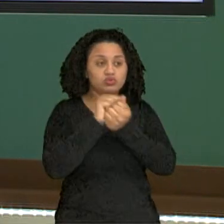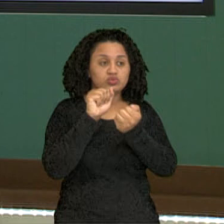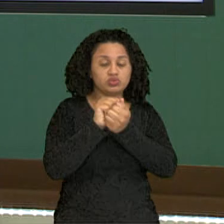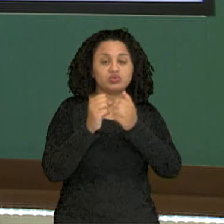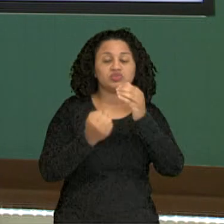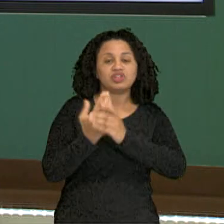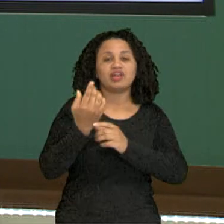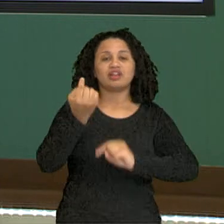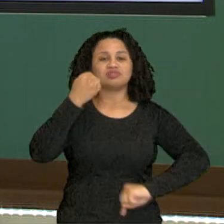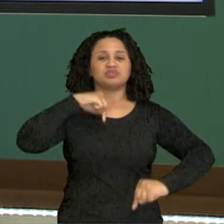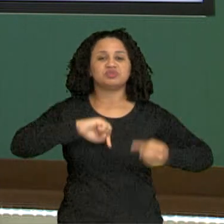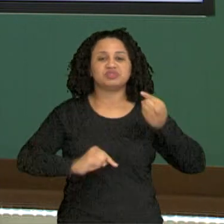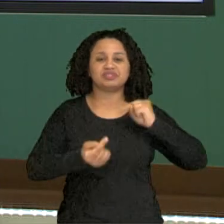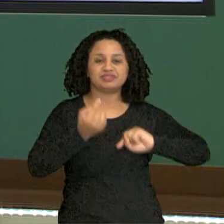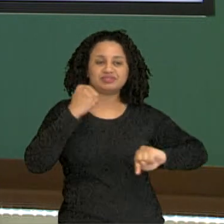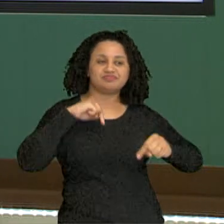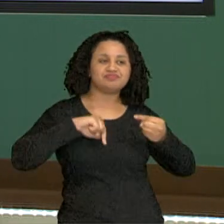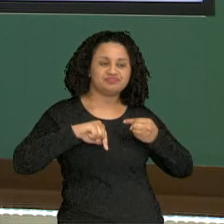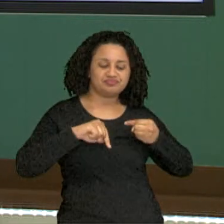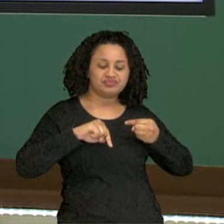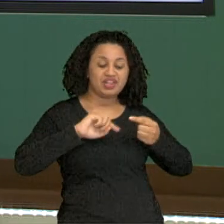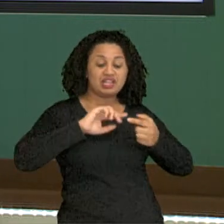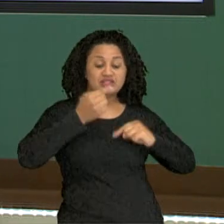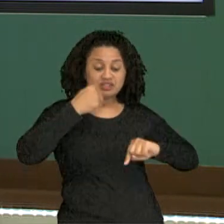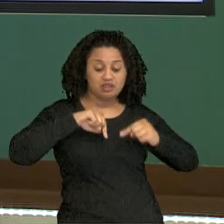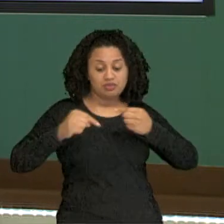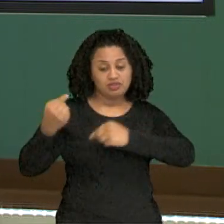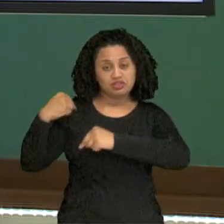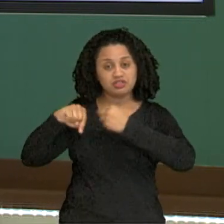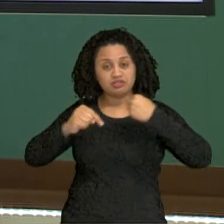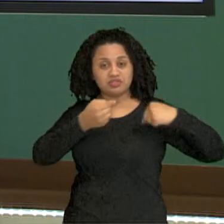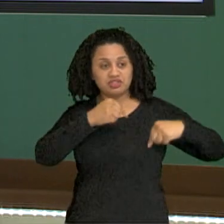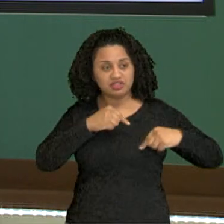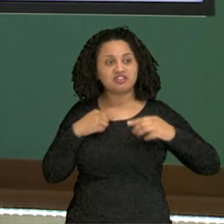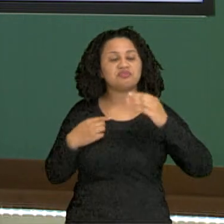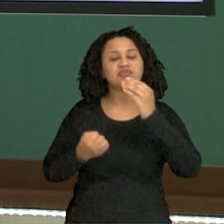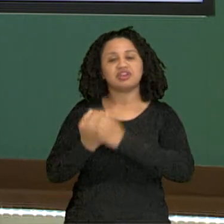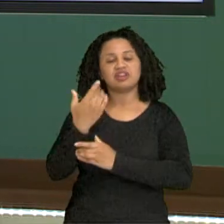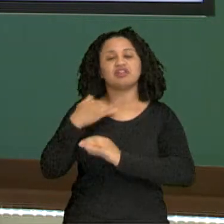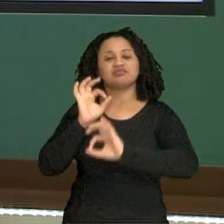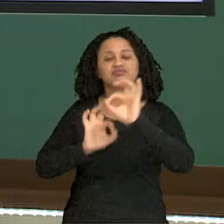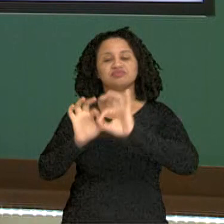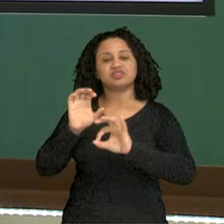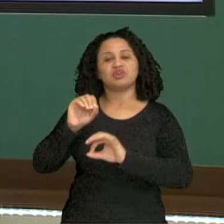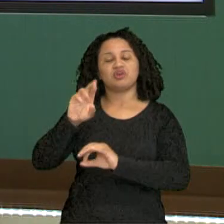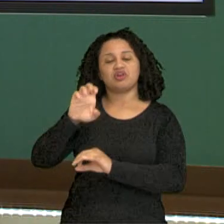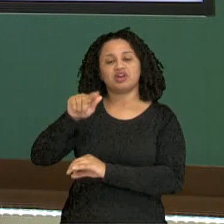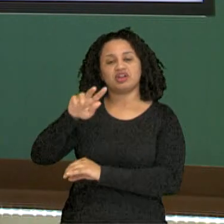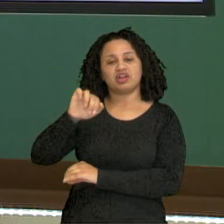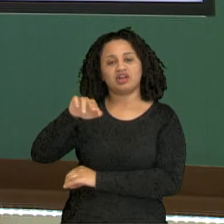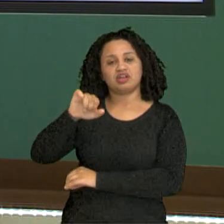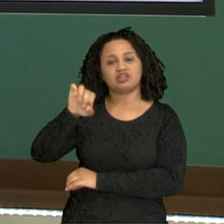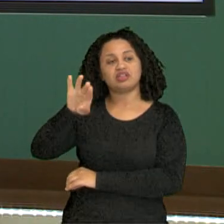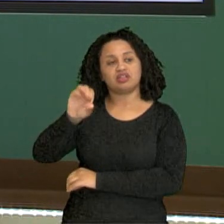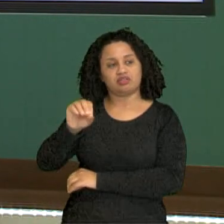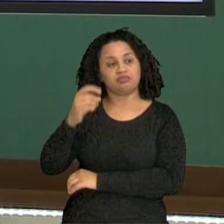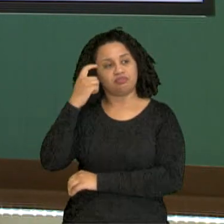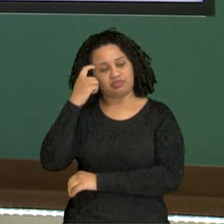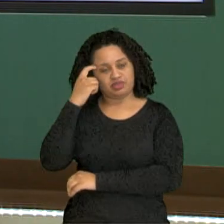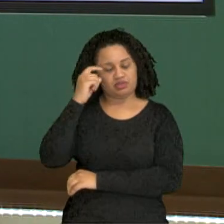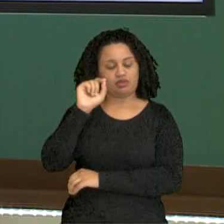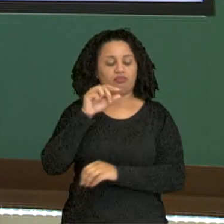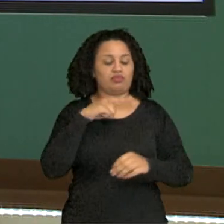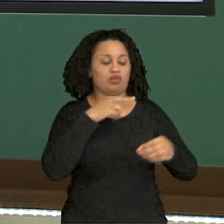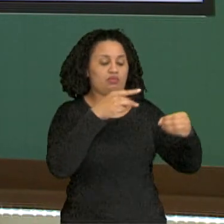e formam um sistema. Vários sistemas formam um organismo. Vamos pensar no exemplo? Eu tenho uma